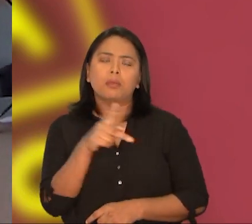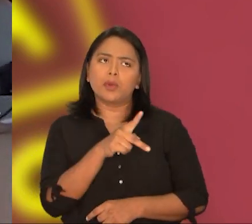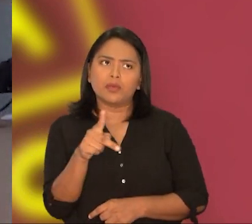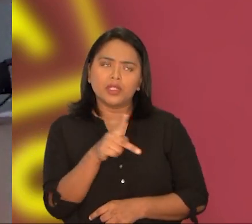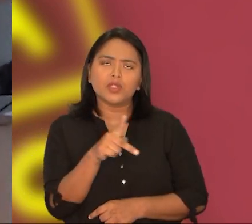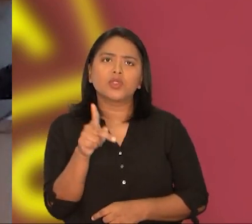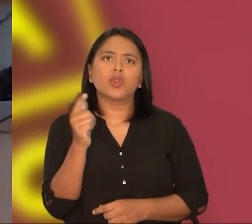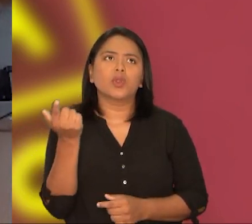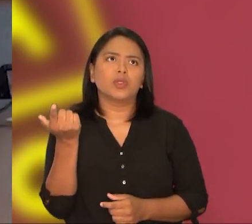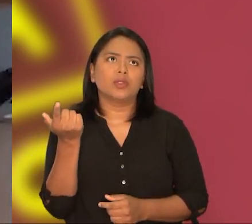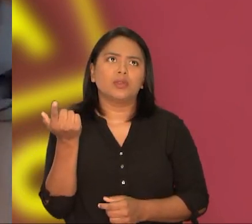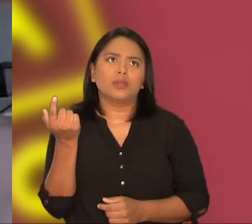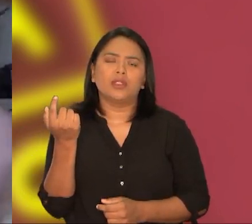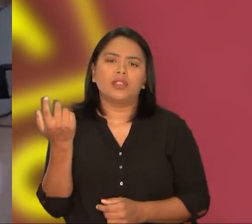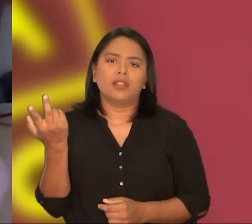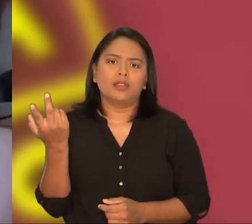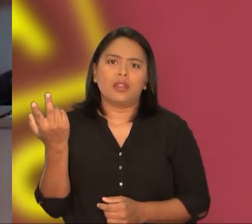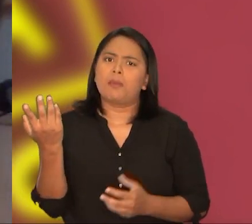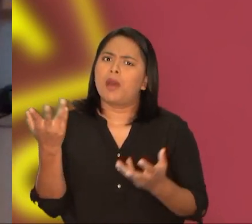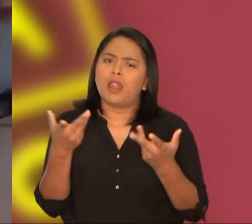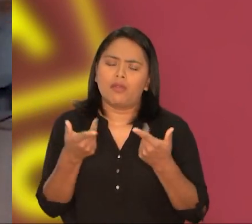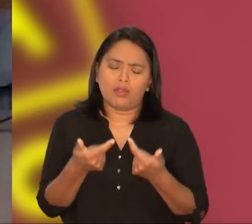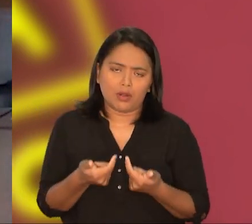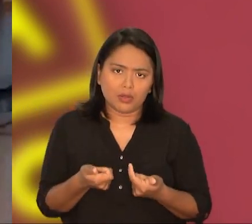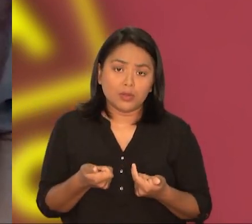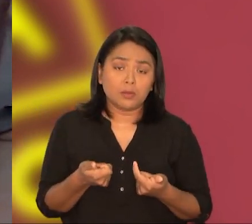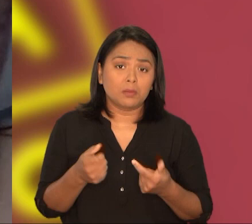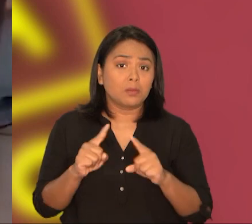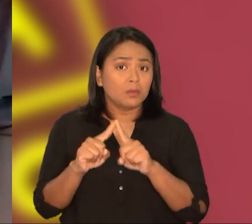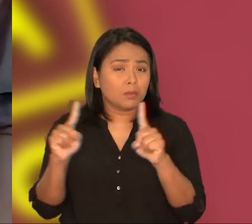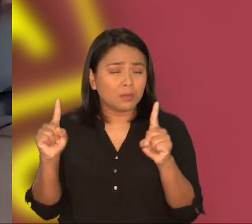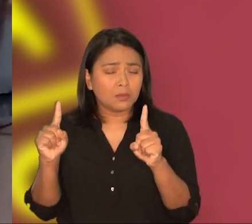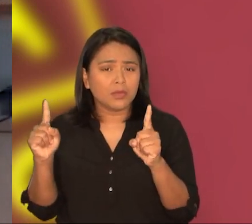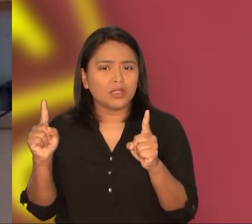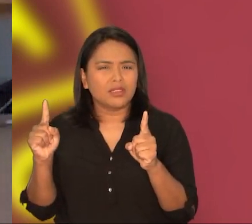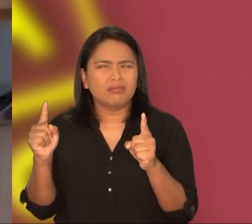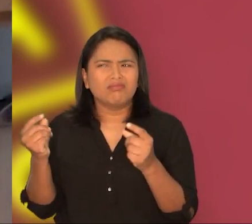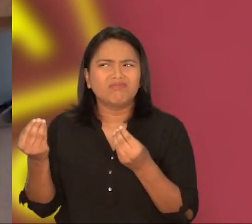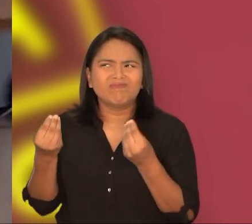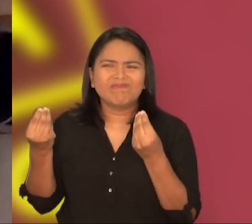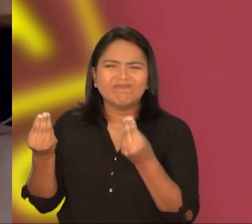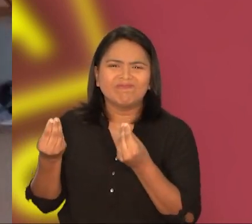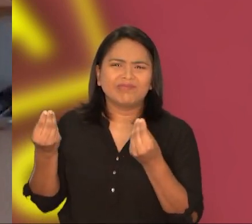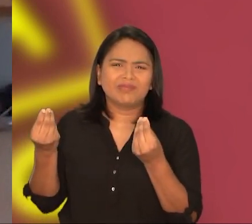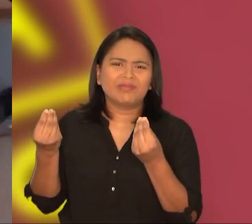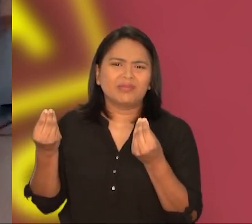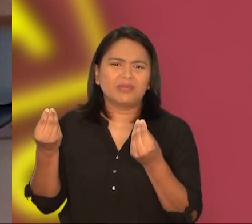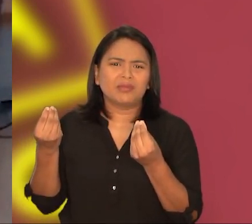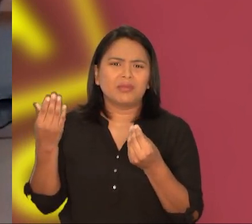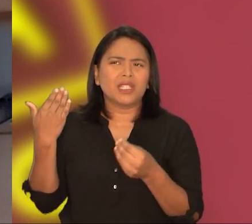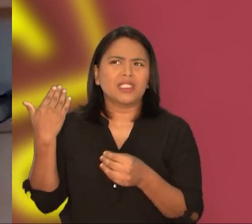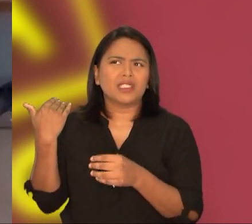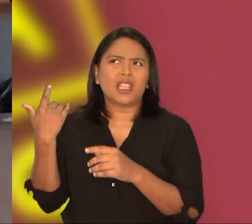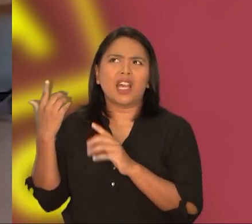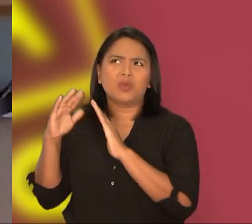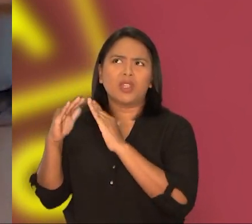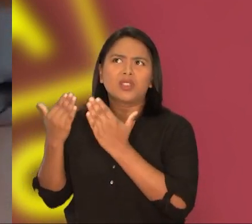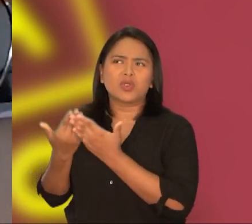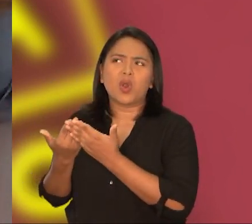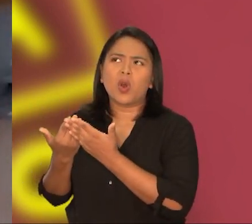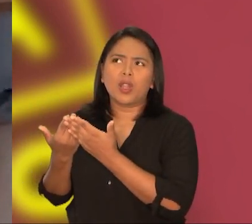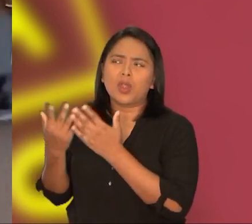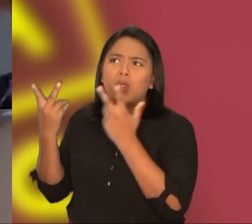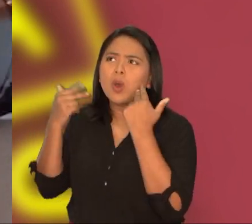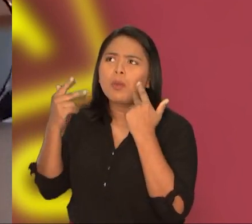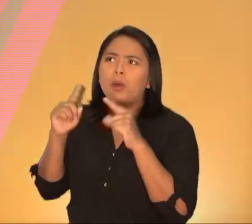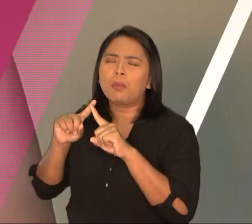professores que estão lá, que não posso falar que estão maravilhosos, mas eu acho que sim, eu sinto falta disso. que ele não tinha essa dificuldade na escola antiga, e nessa ele está